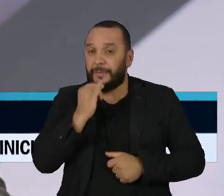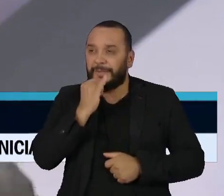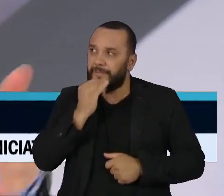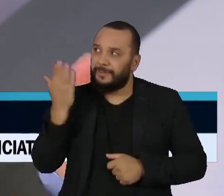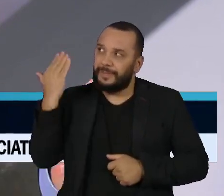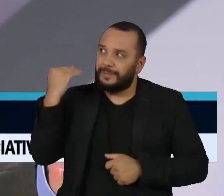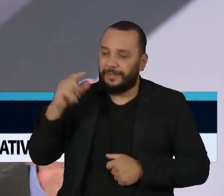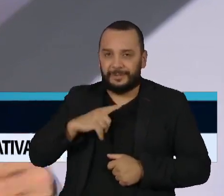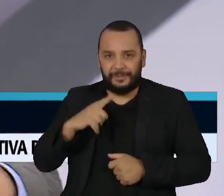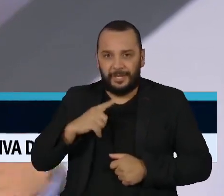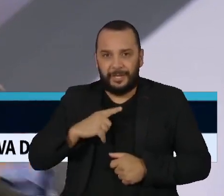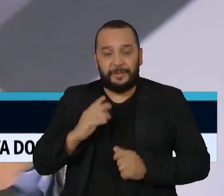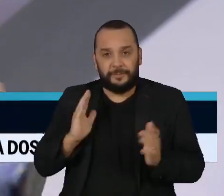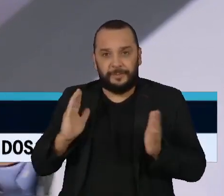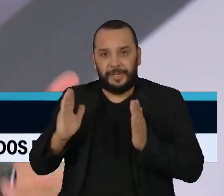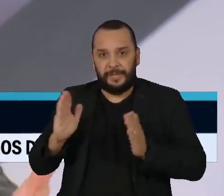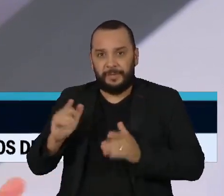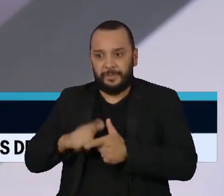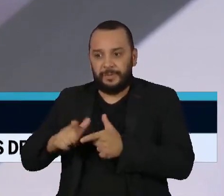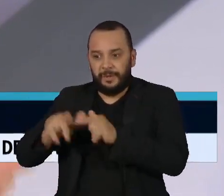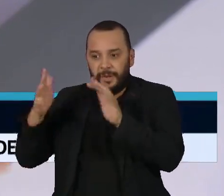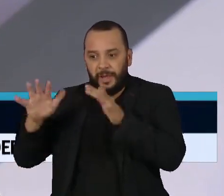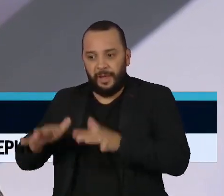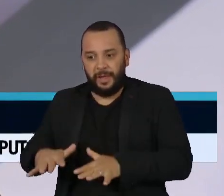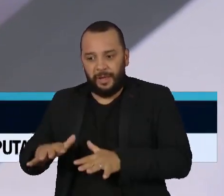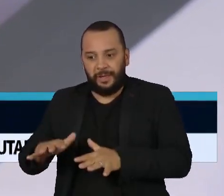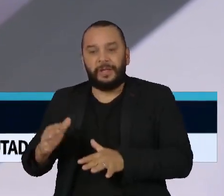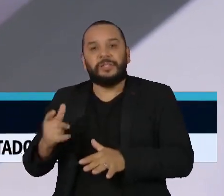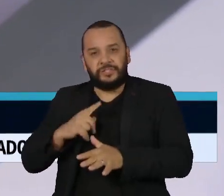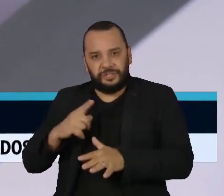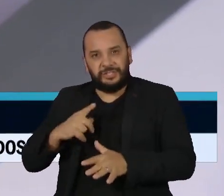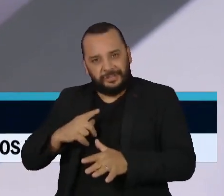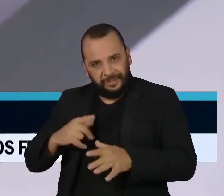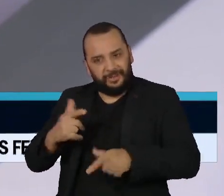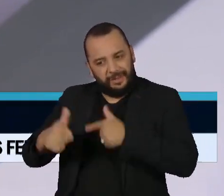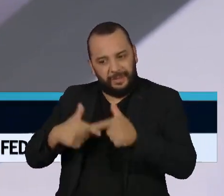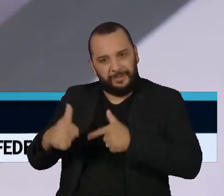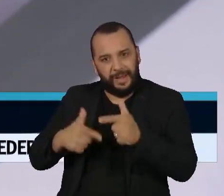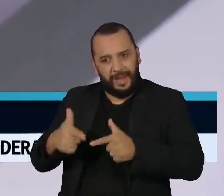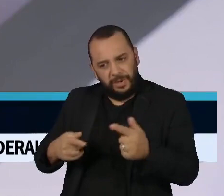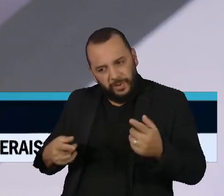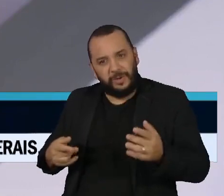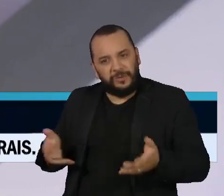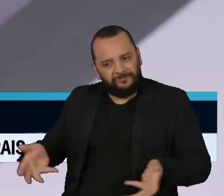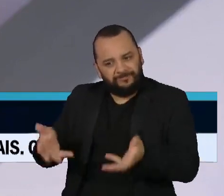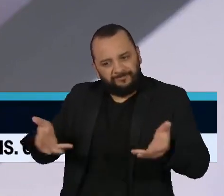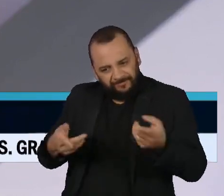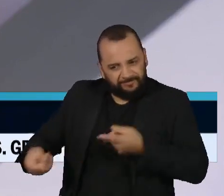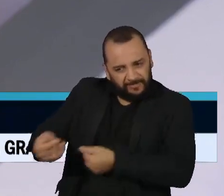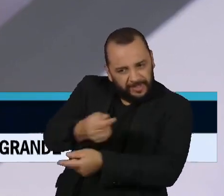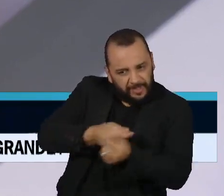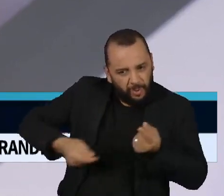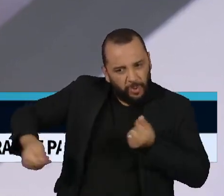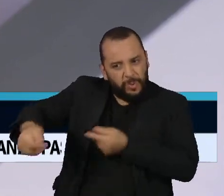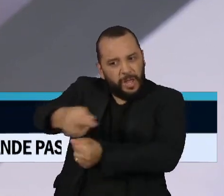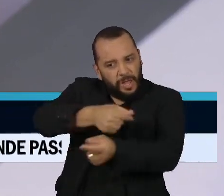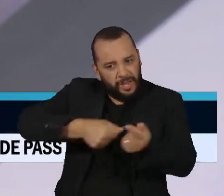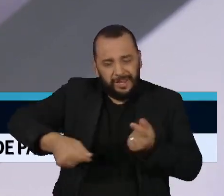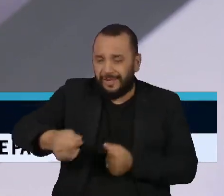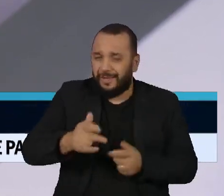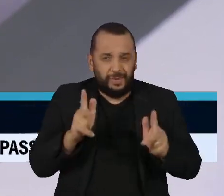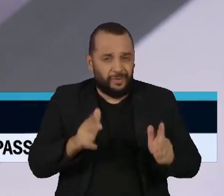crise, você gerava uma frente de trabalho para fazer a economia girar. Eu acho que isso está mais próximo de uma frente de trabalho industrial, vamos chamar assim, do